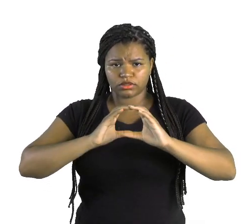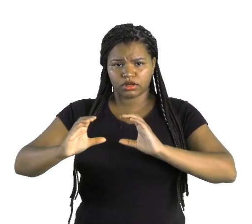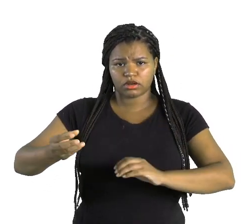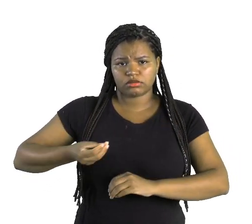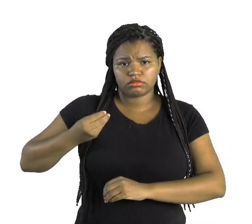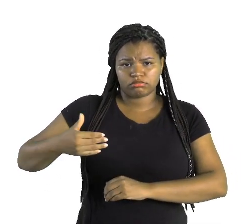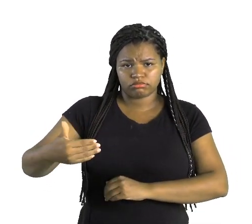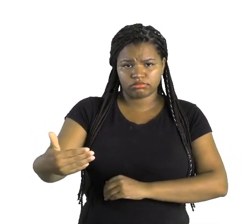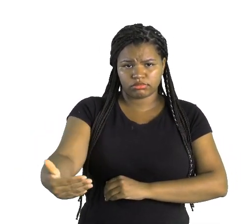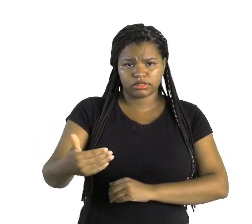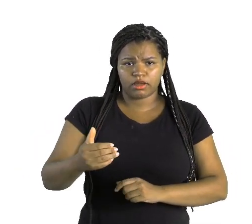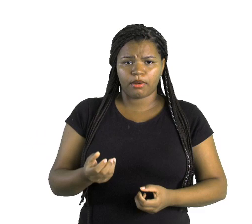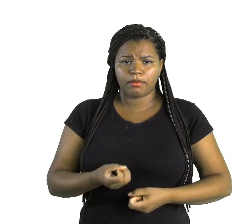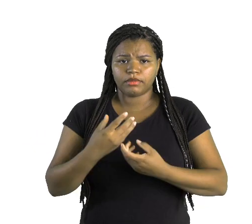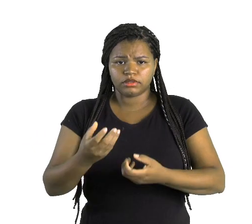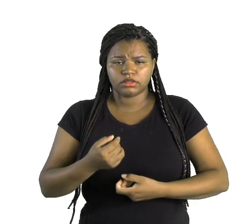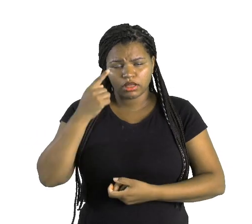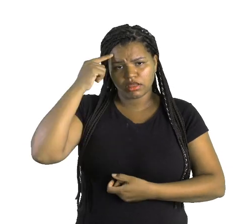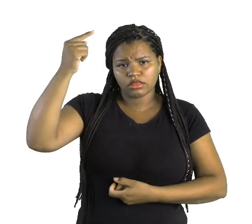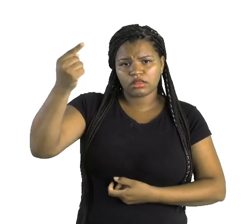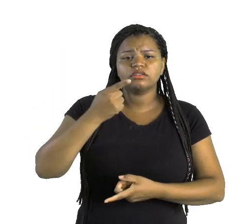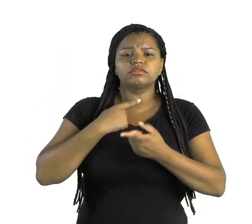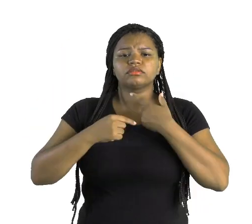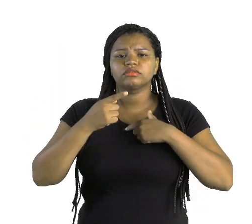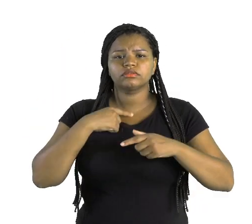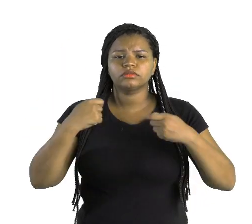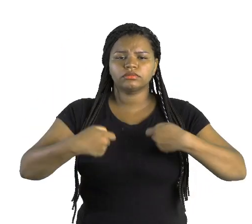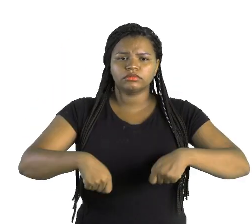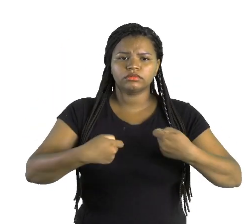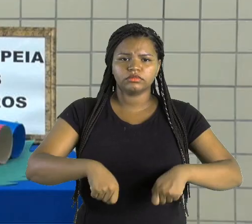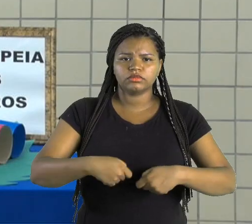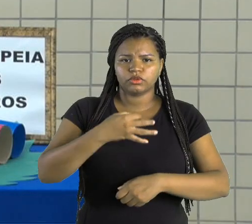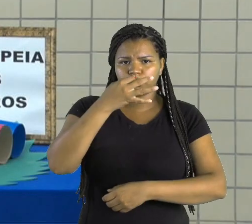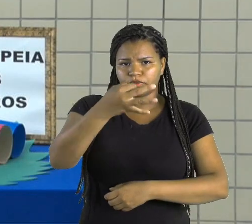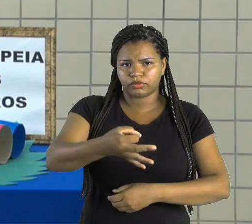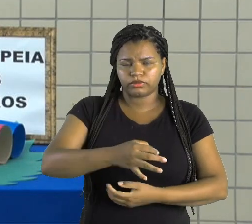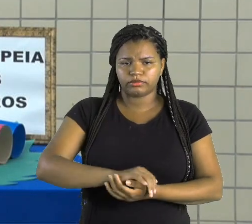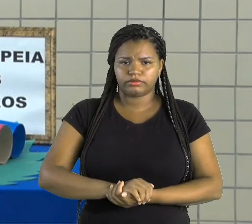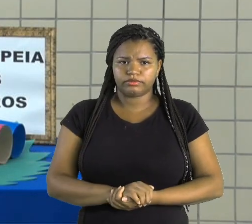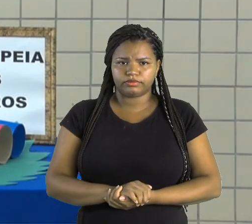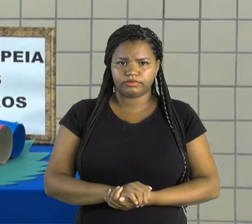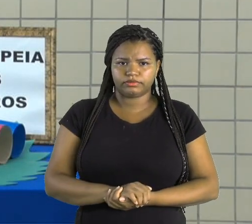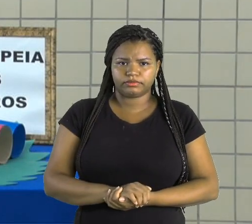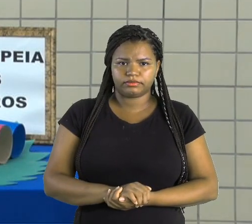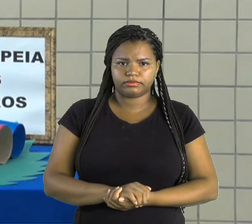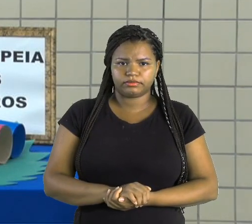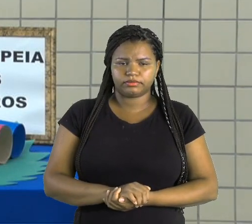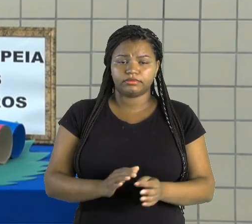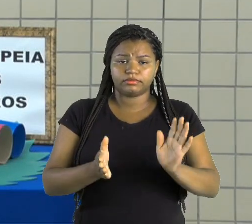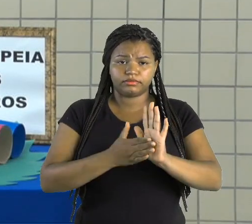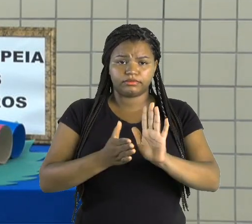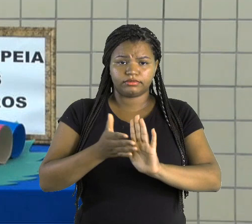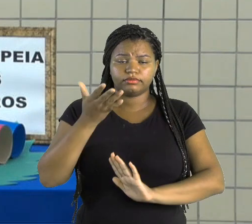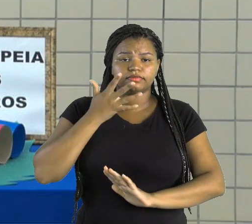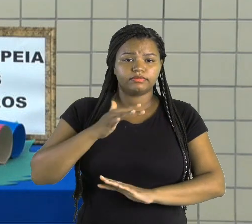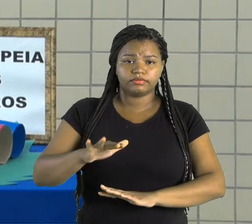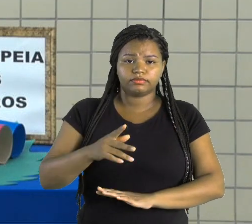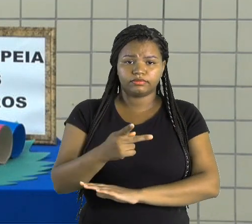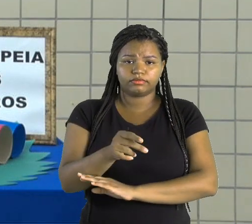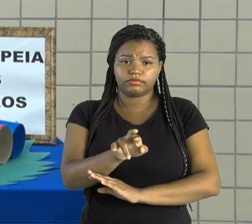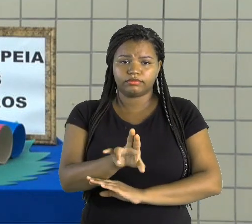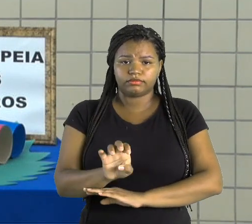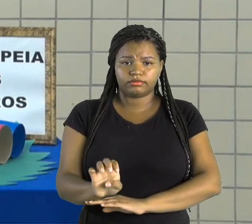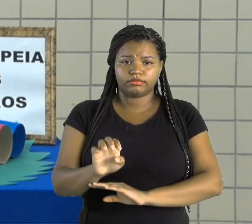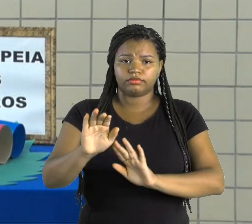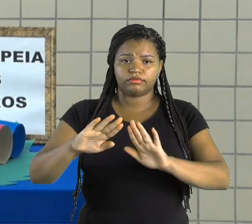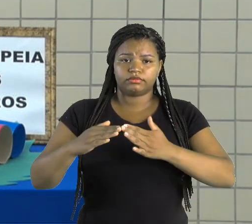ideias, desejos, necessidades, sentimentos e opiniões. As propostas para as crianças da pré-escola